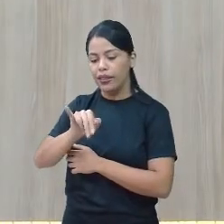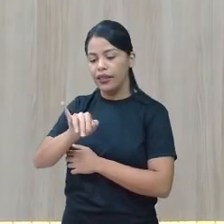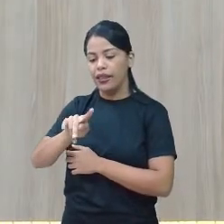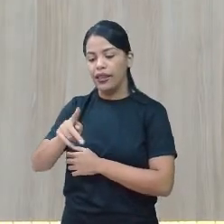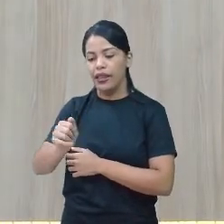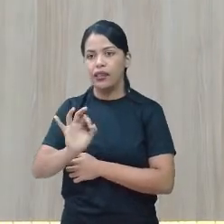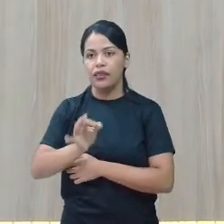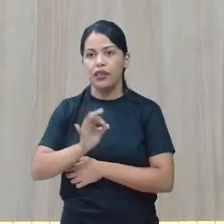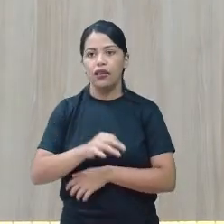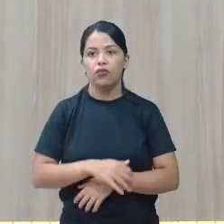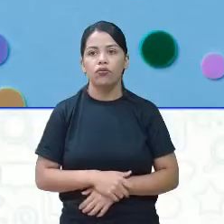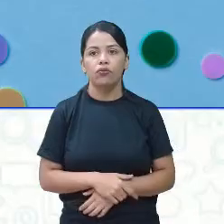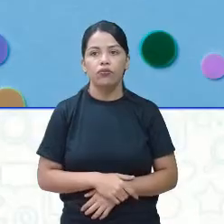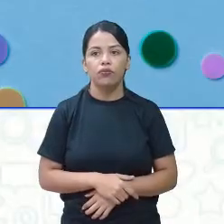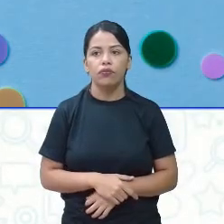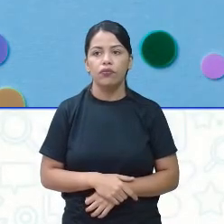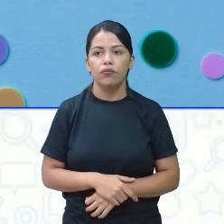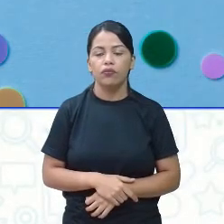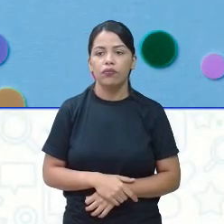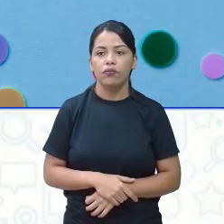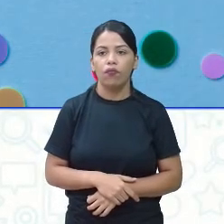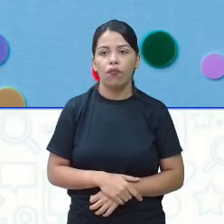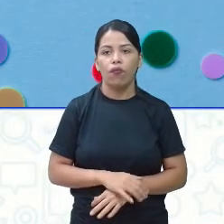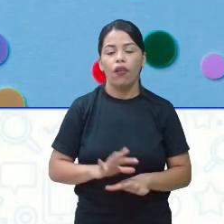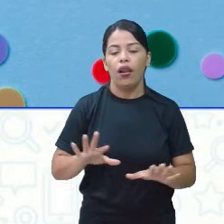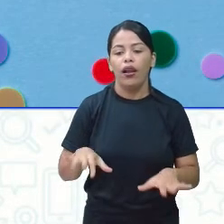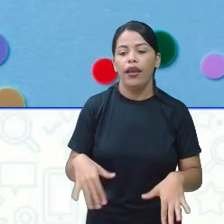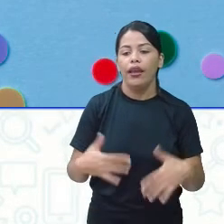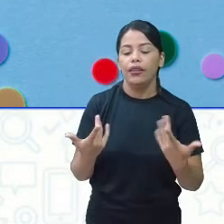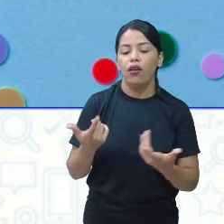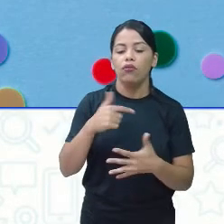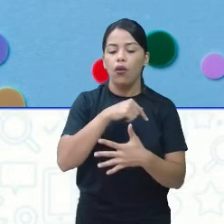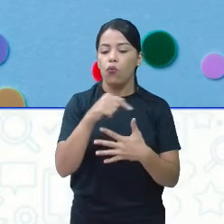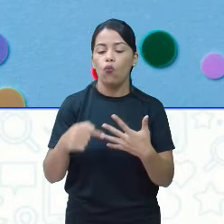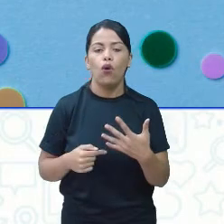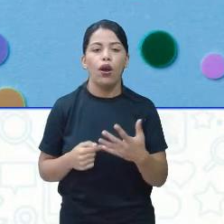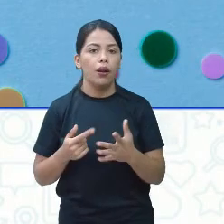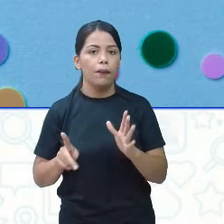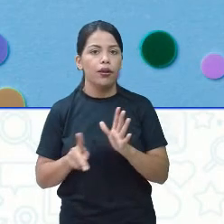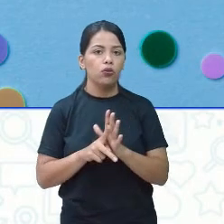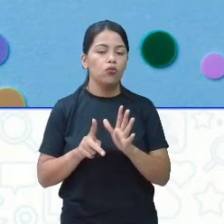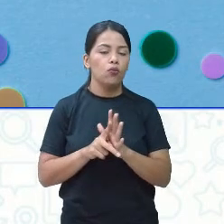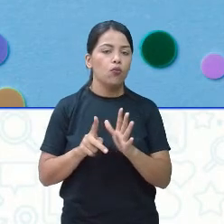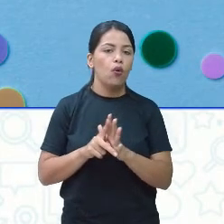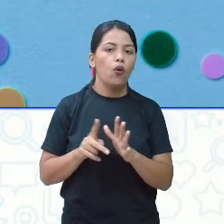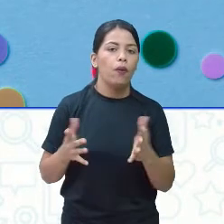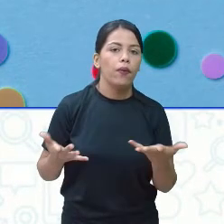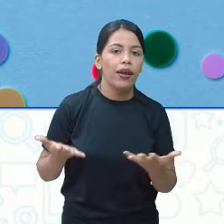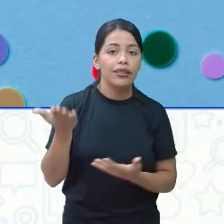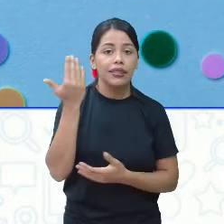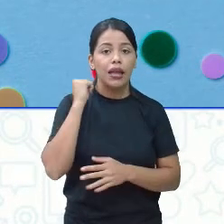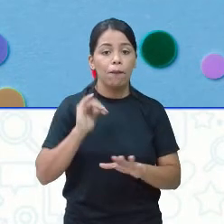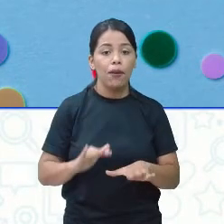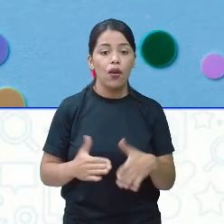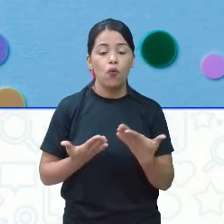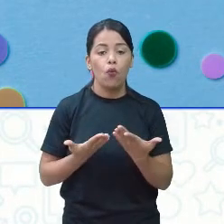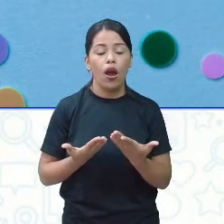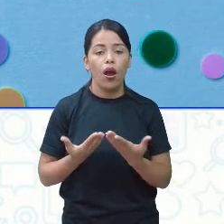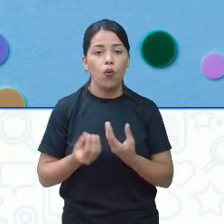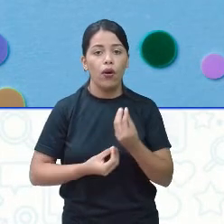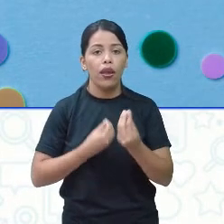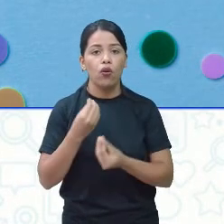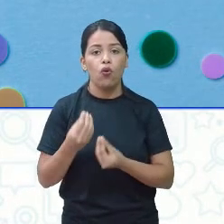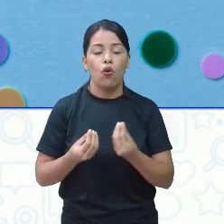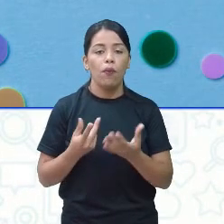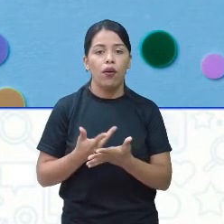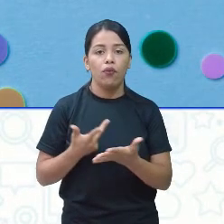nordestina, tá certo? O elemento de surpresa dessa dança é saber qual foi o destino de cada pessoa. Sendo assim, o eu